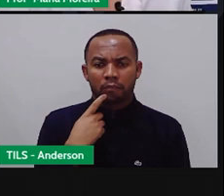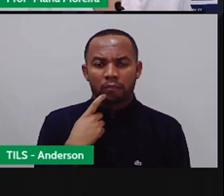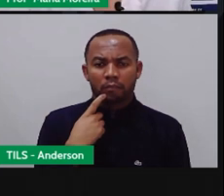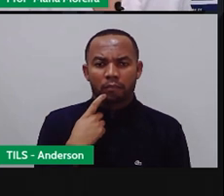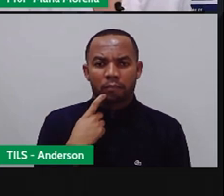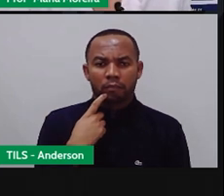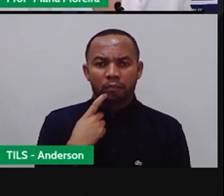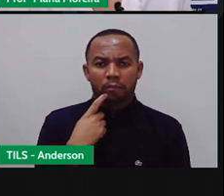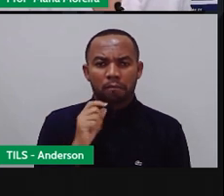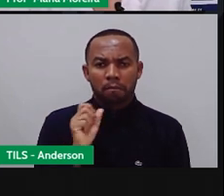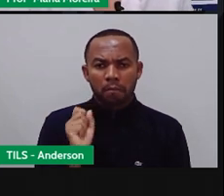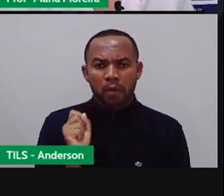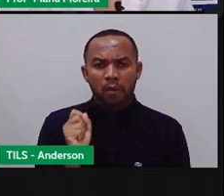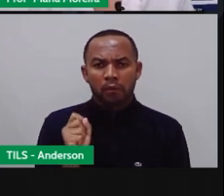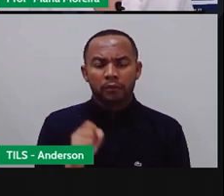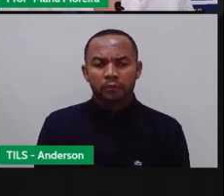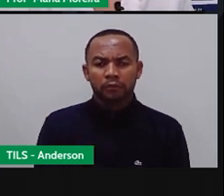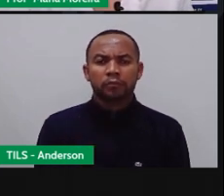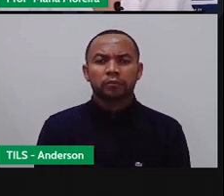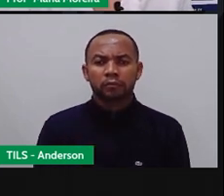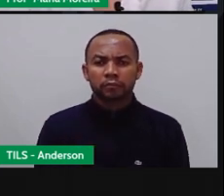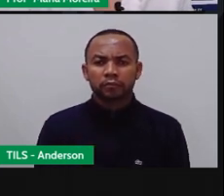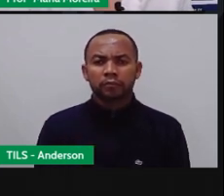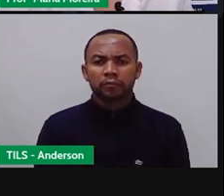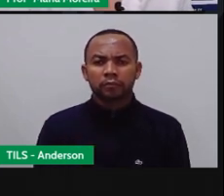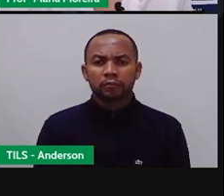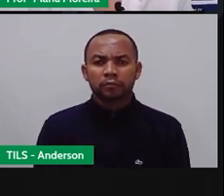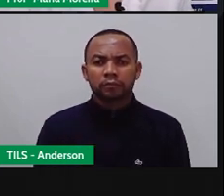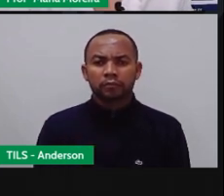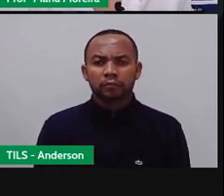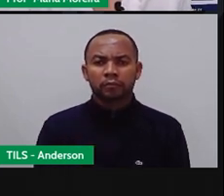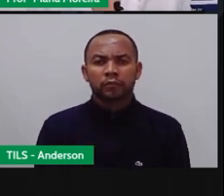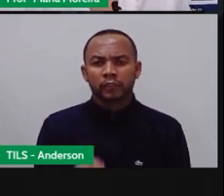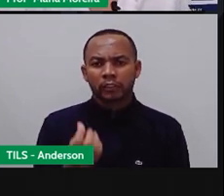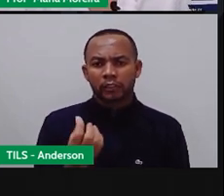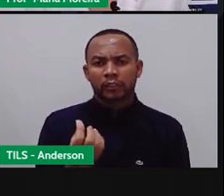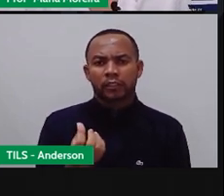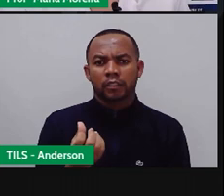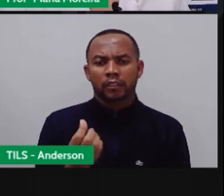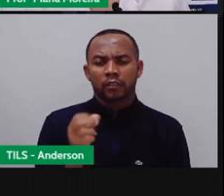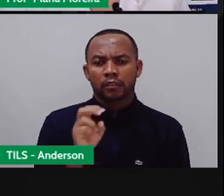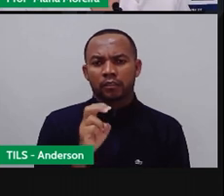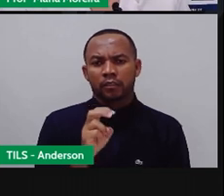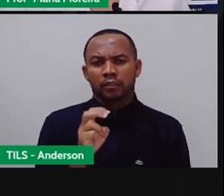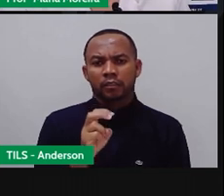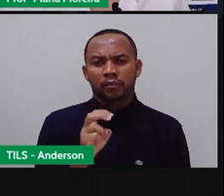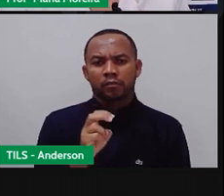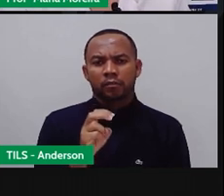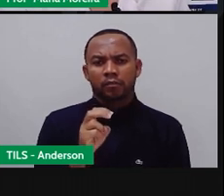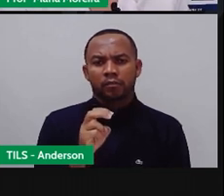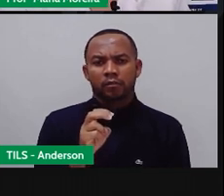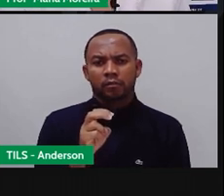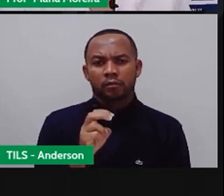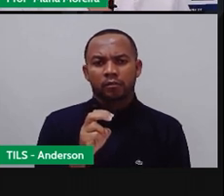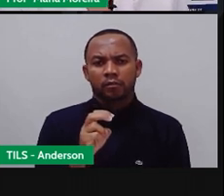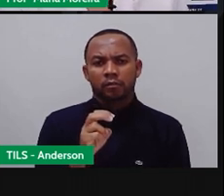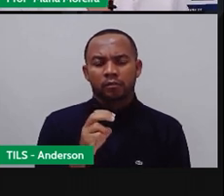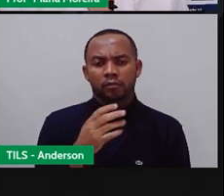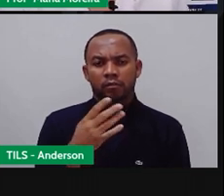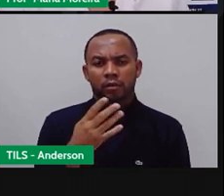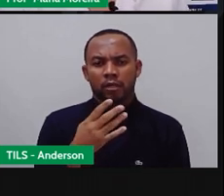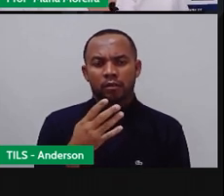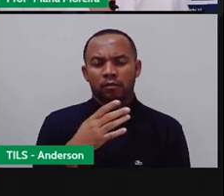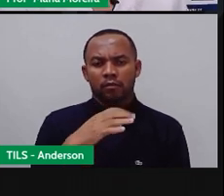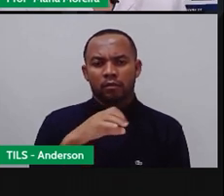posicional né Posso botar aqui aqui vai ser a unidade número 6 os cinco vai ser a dezena então eu posso chegar aqui colocar